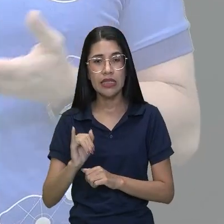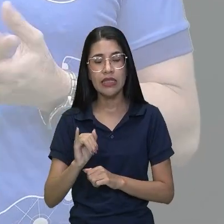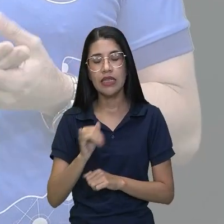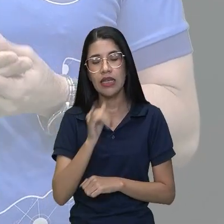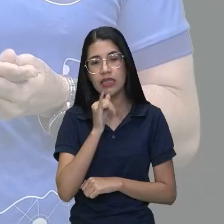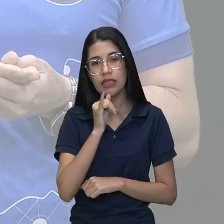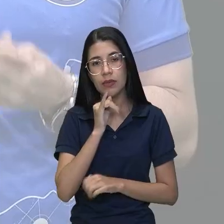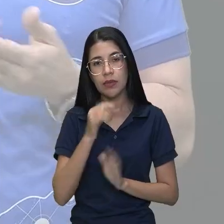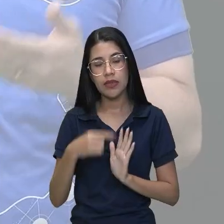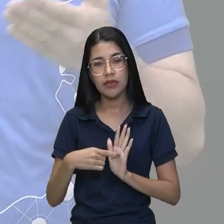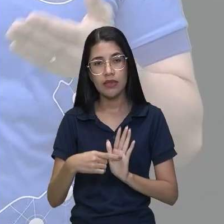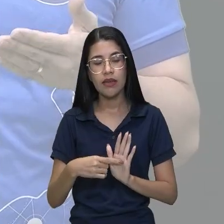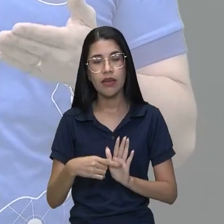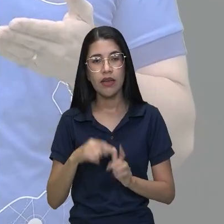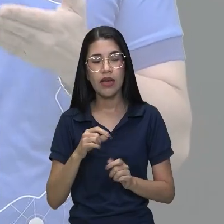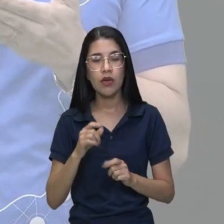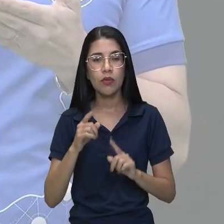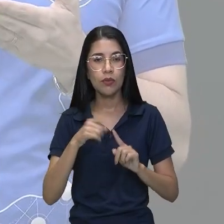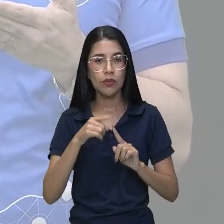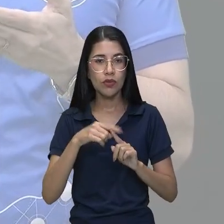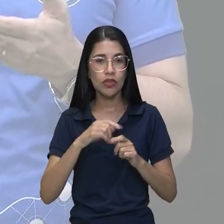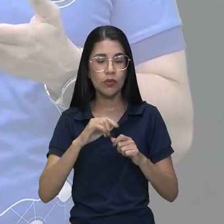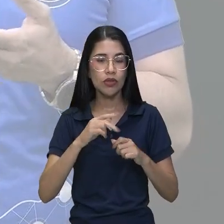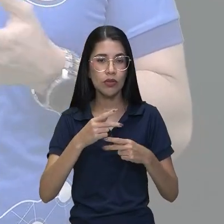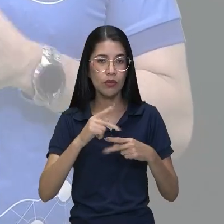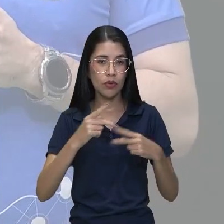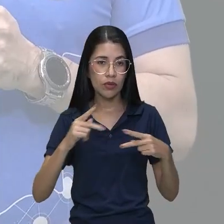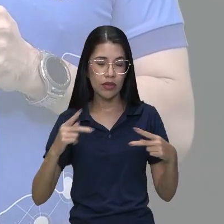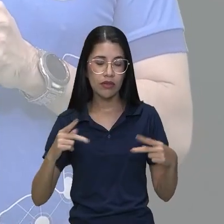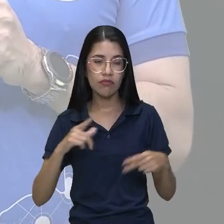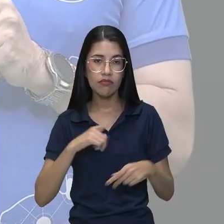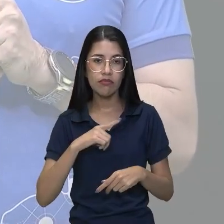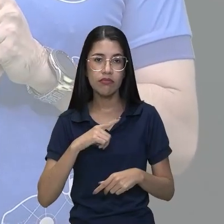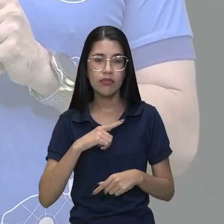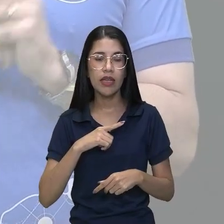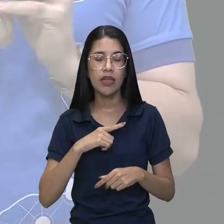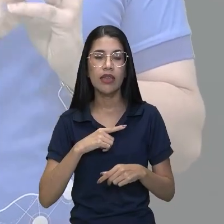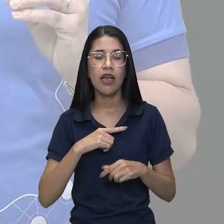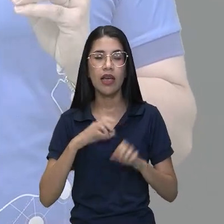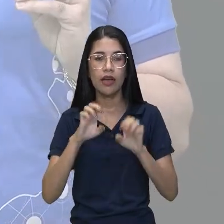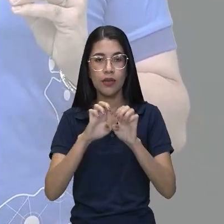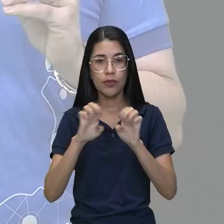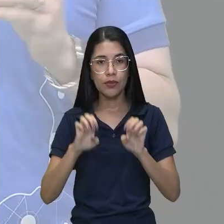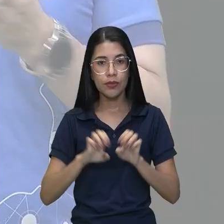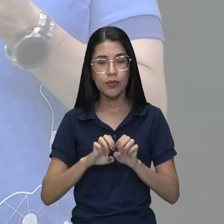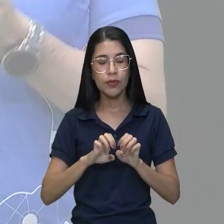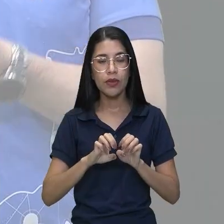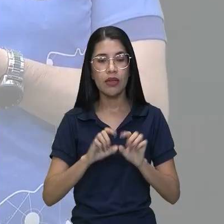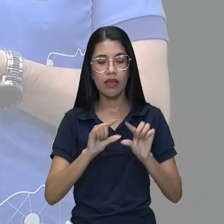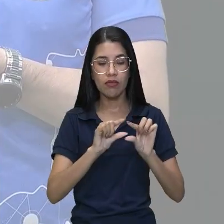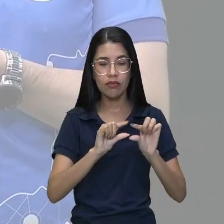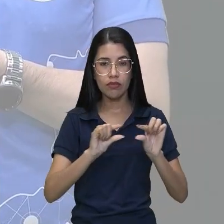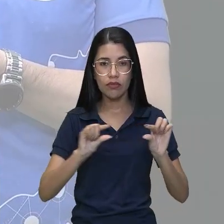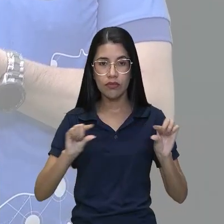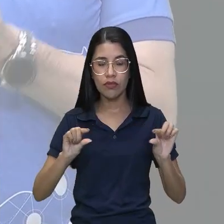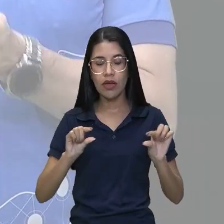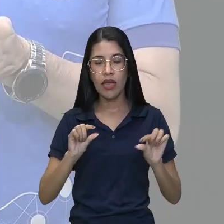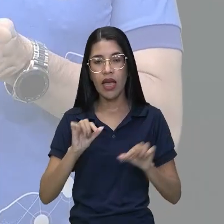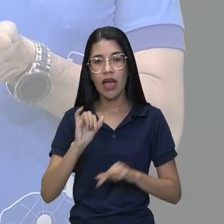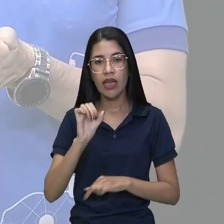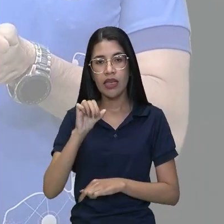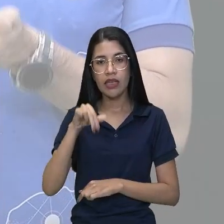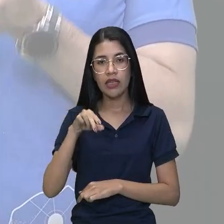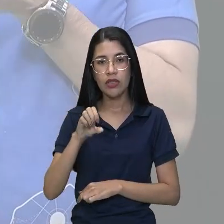para você de qual proteína tem, né, a estrutura primária, que é a forma de linha, seria a insulina.